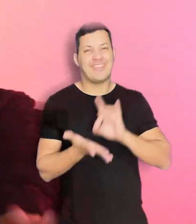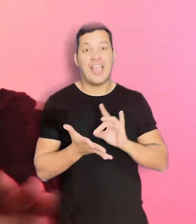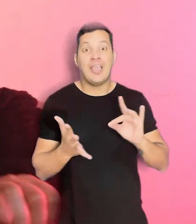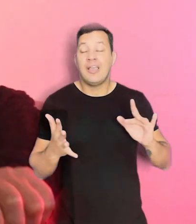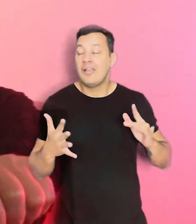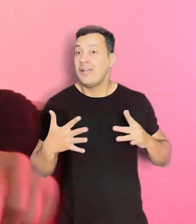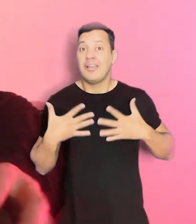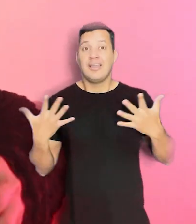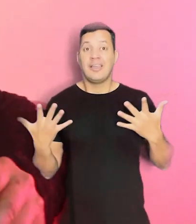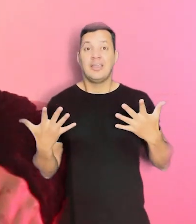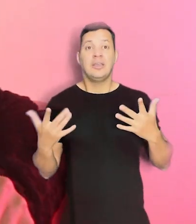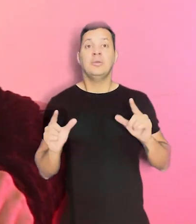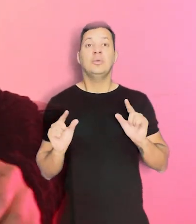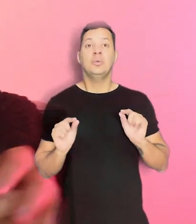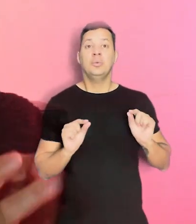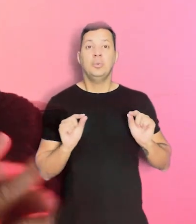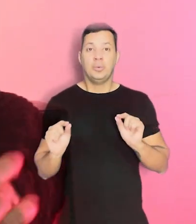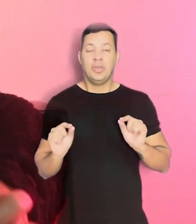mesmo, né?